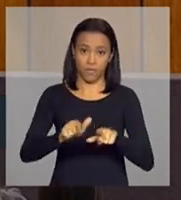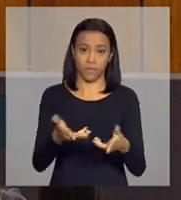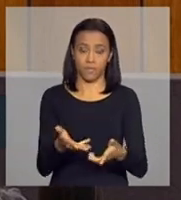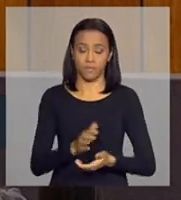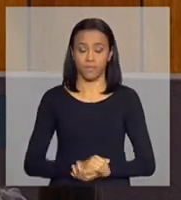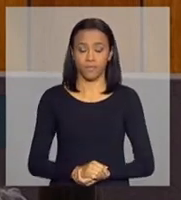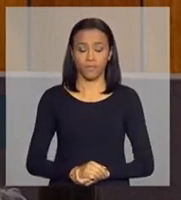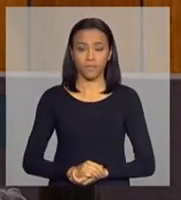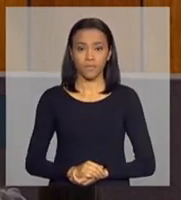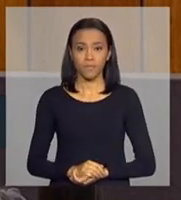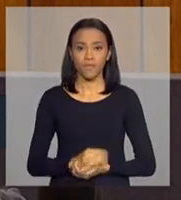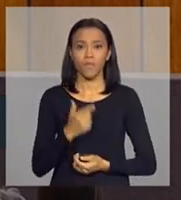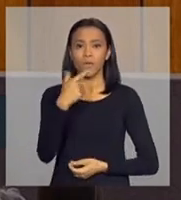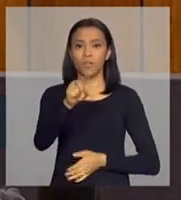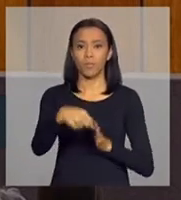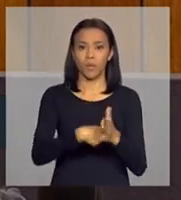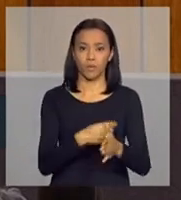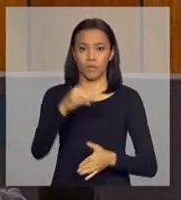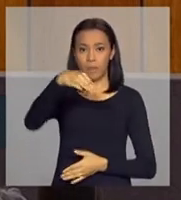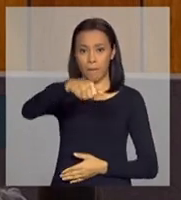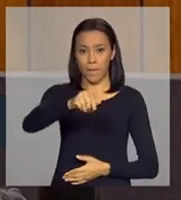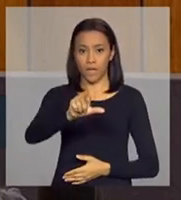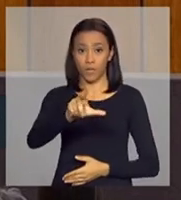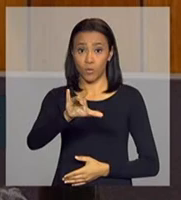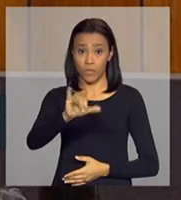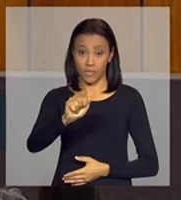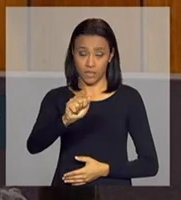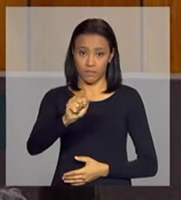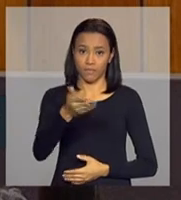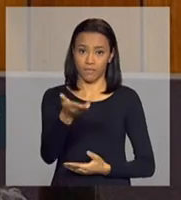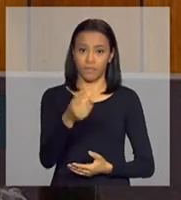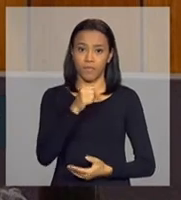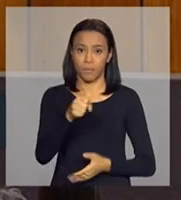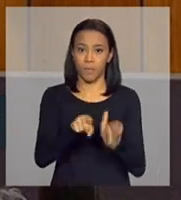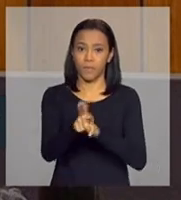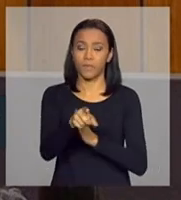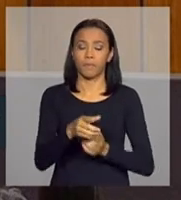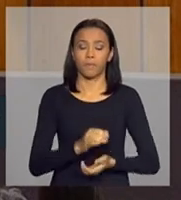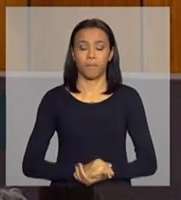a próxima perguntar Maria Luiza Rabello da Bloomberg